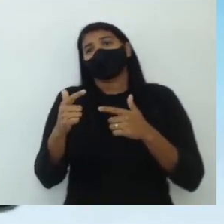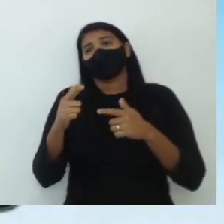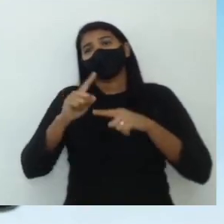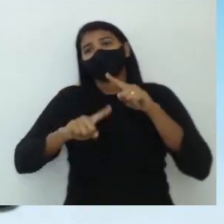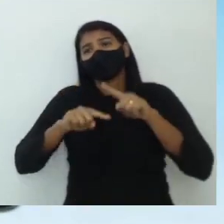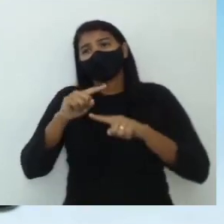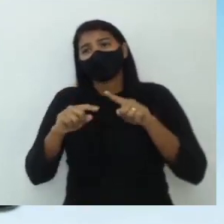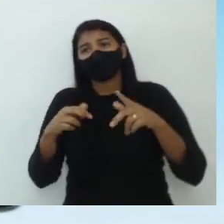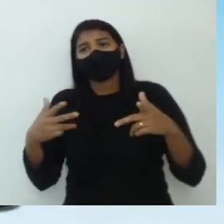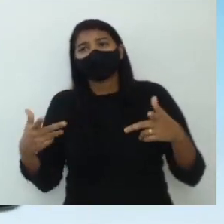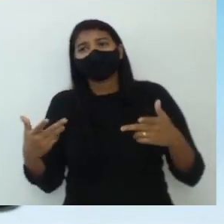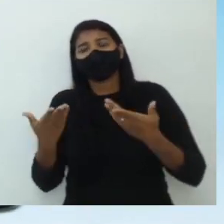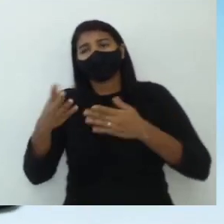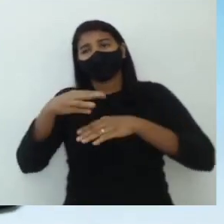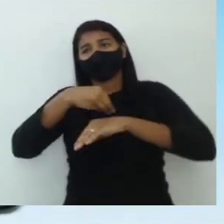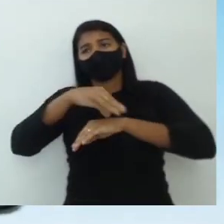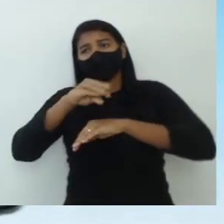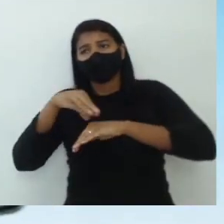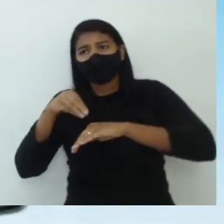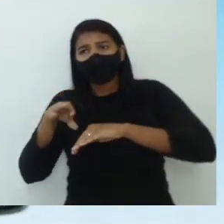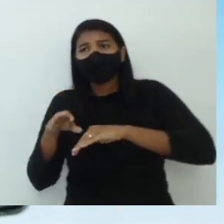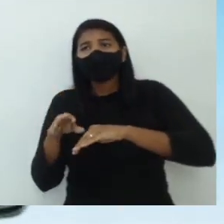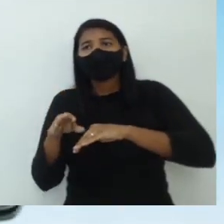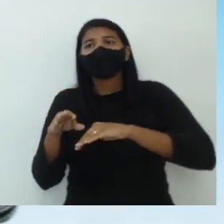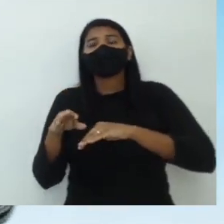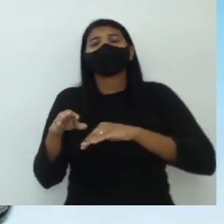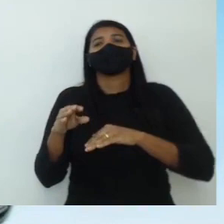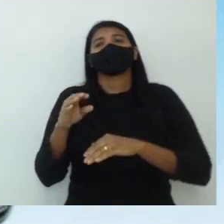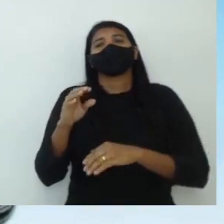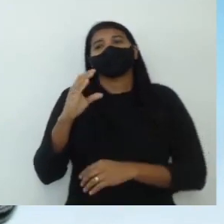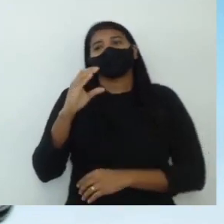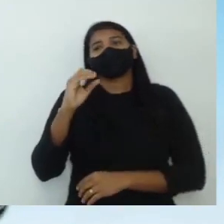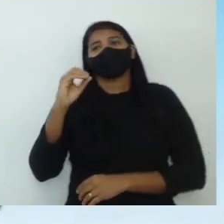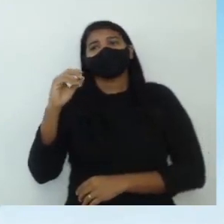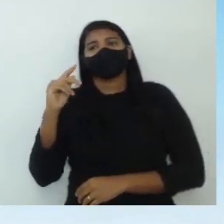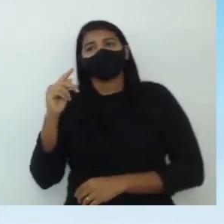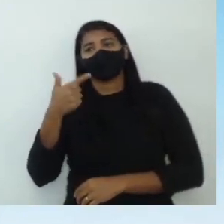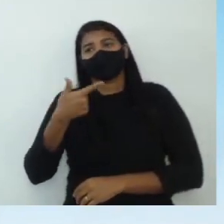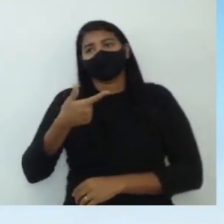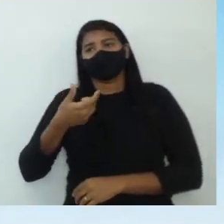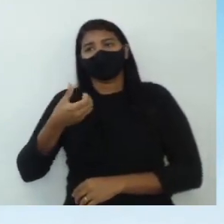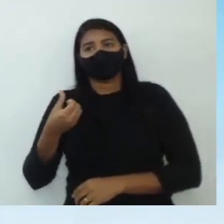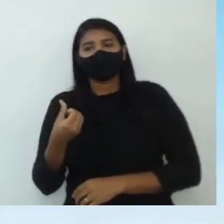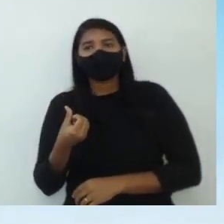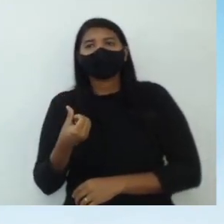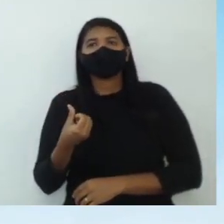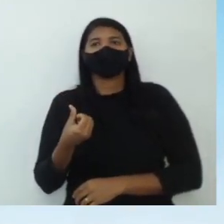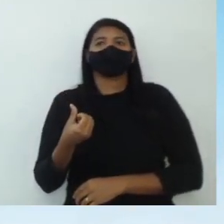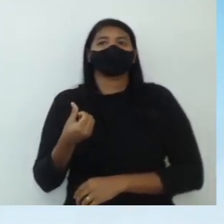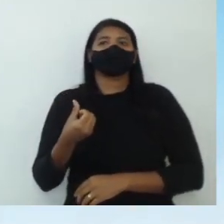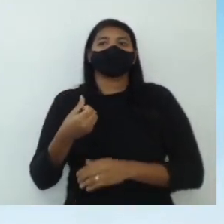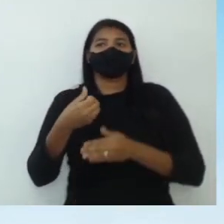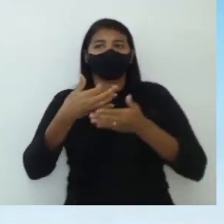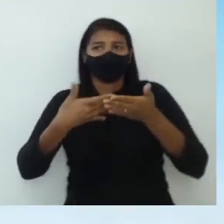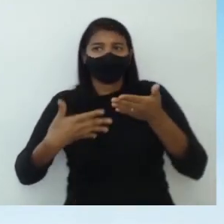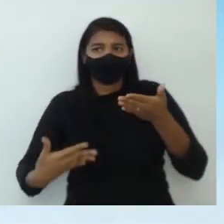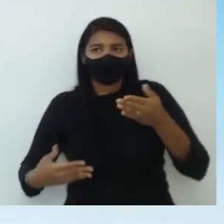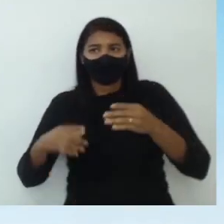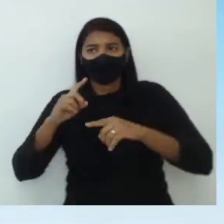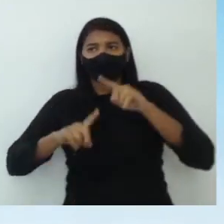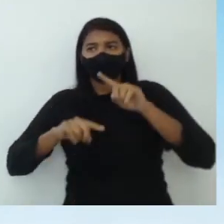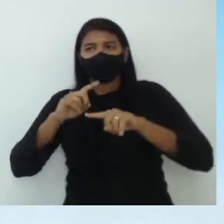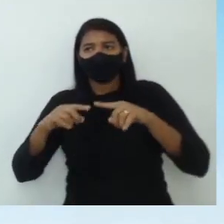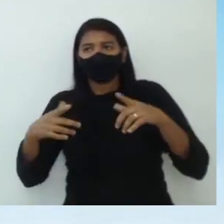material disponibilizado lá no site da COP26 e vocês podem acessar esse material, já vão estar bem